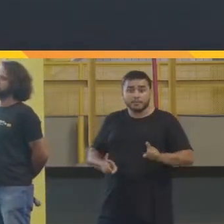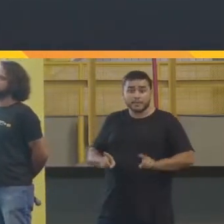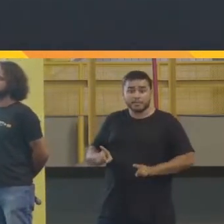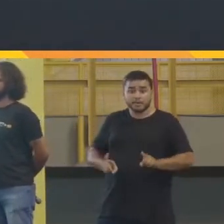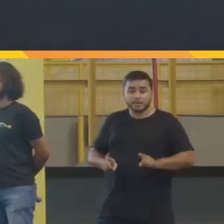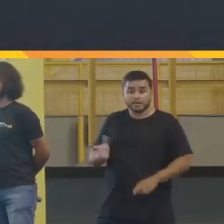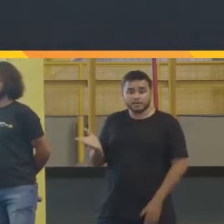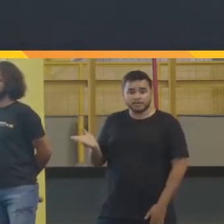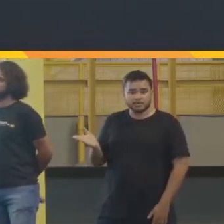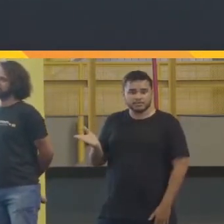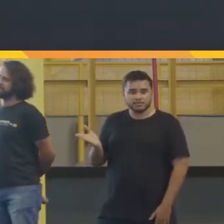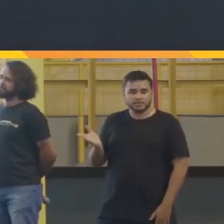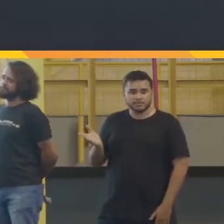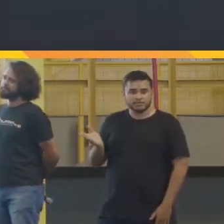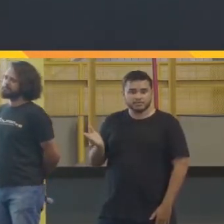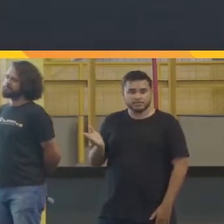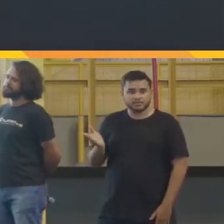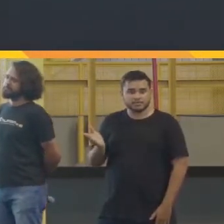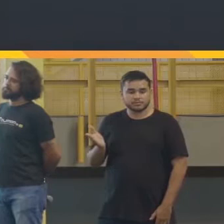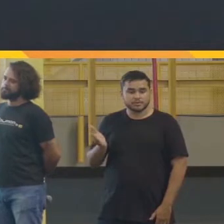Né?